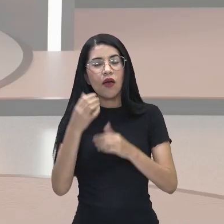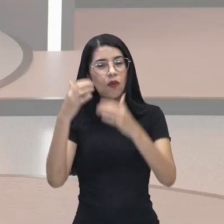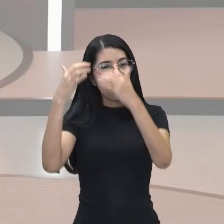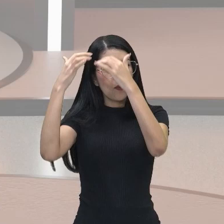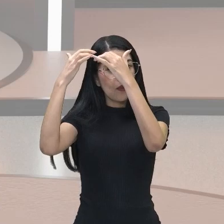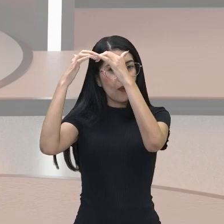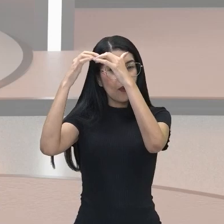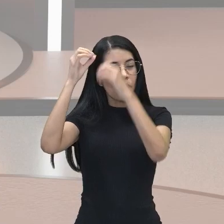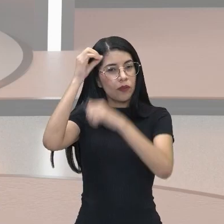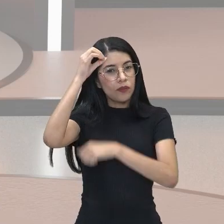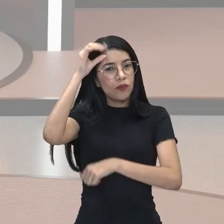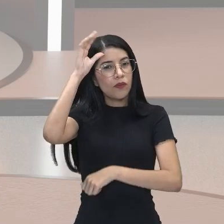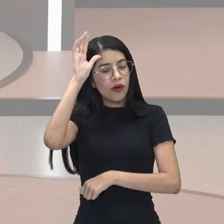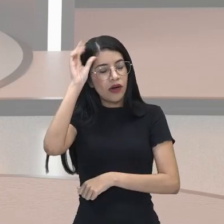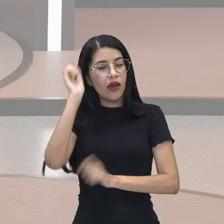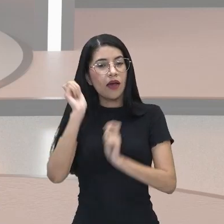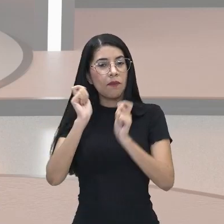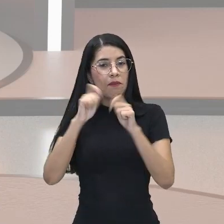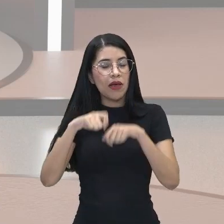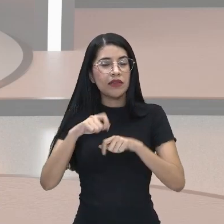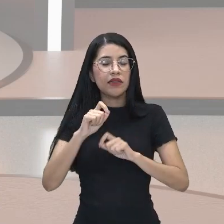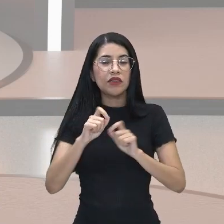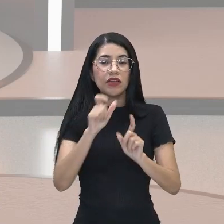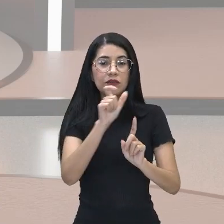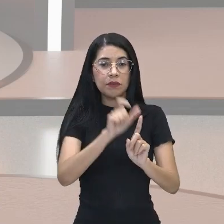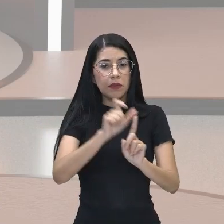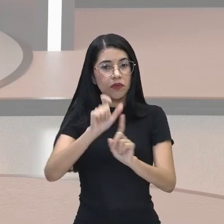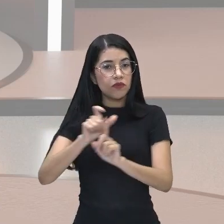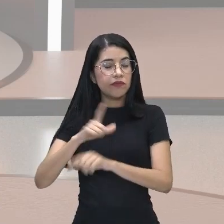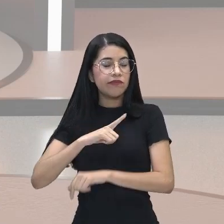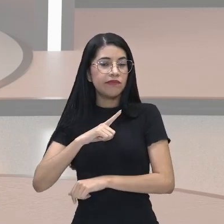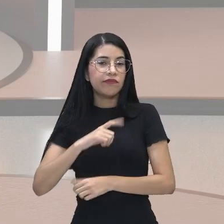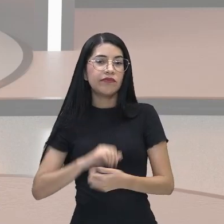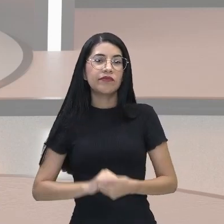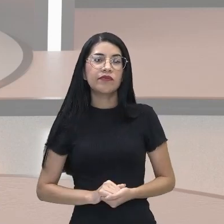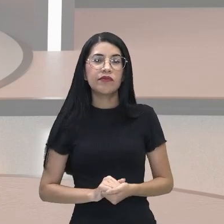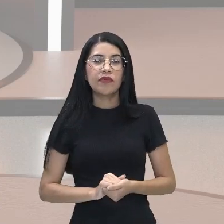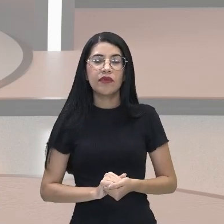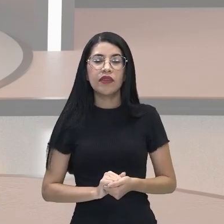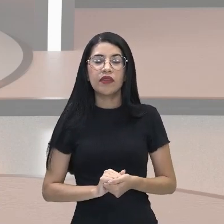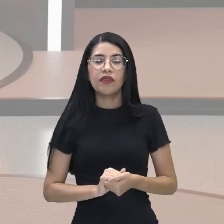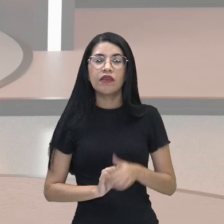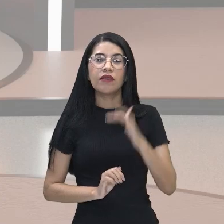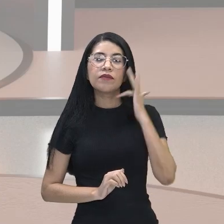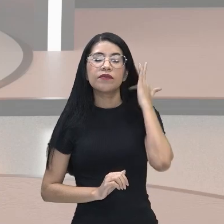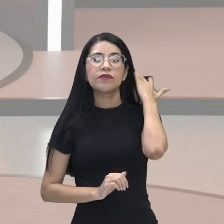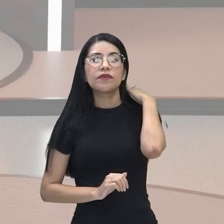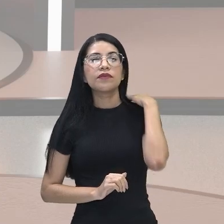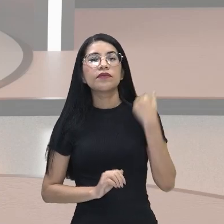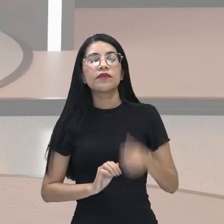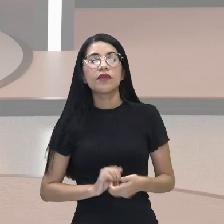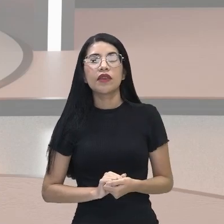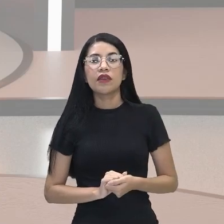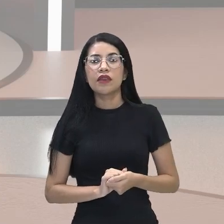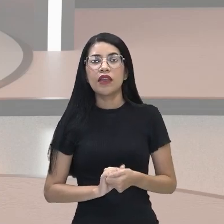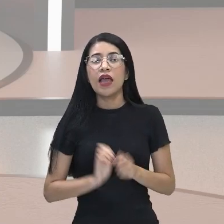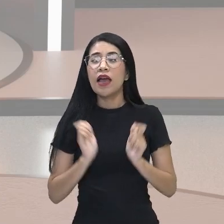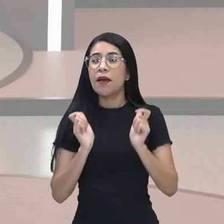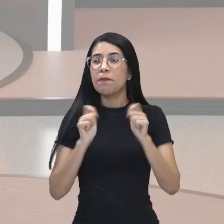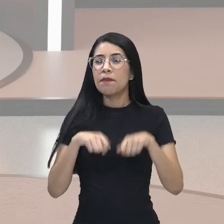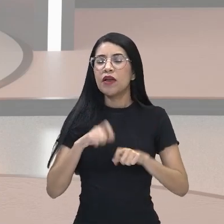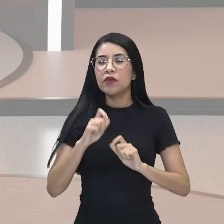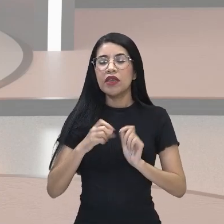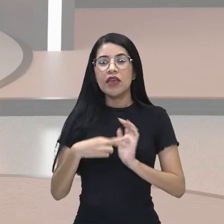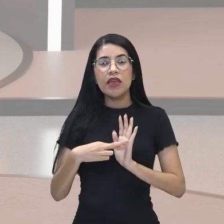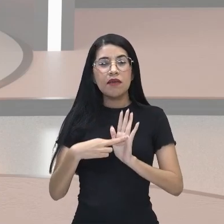A capacidade que o sujeito tem, né? A capacidade que o sujeito tem de representar